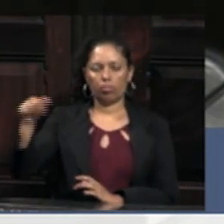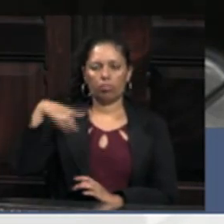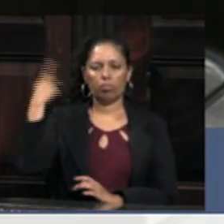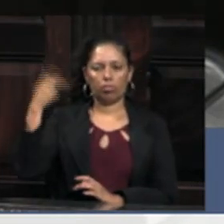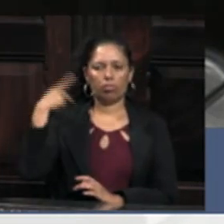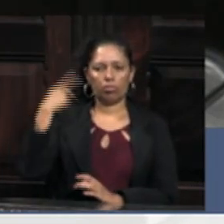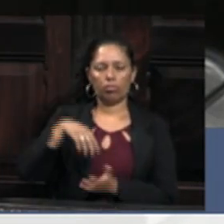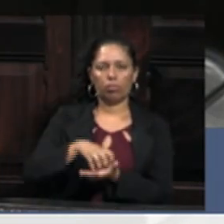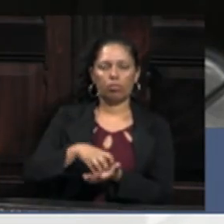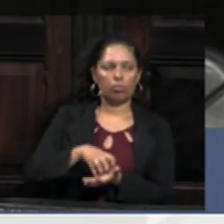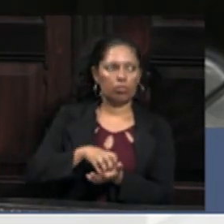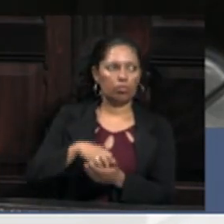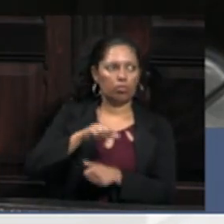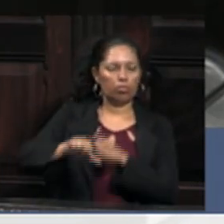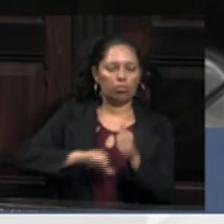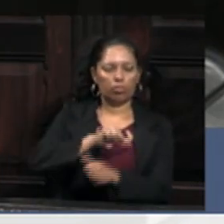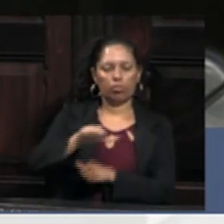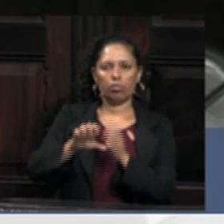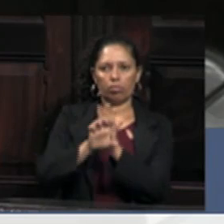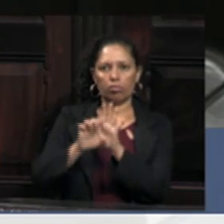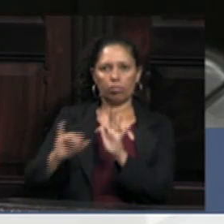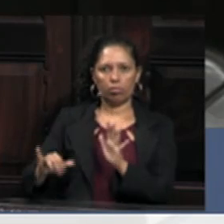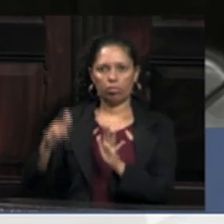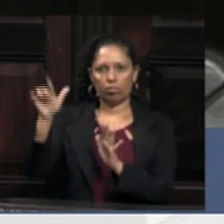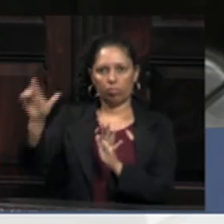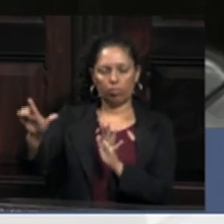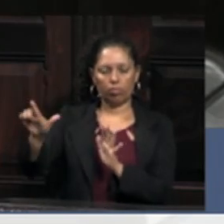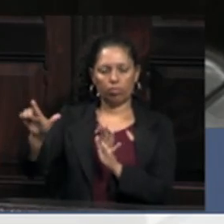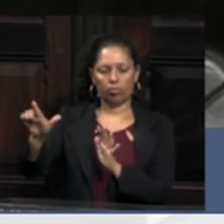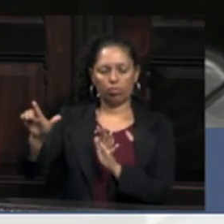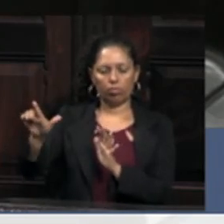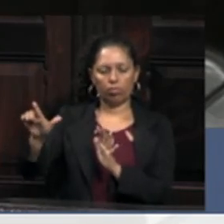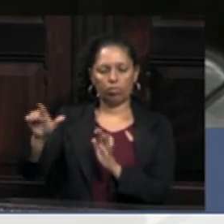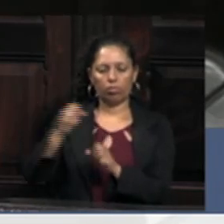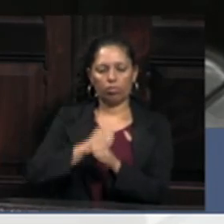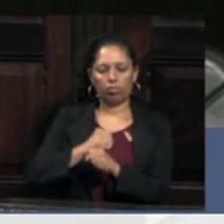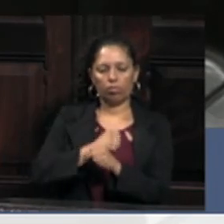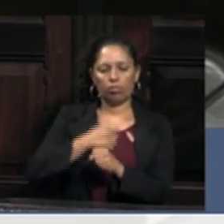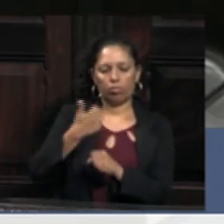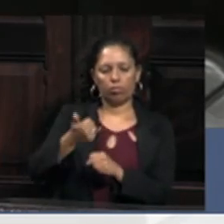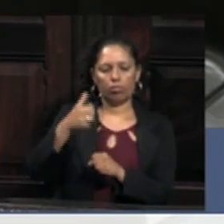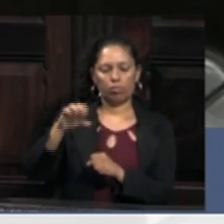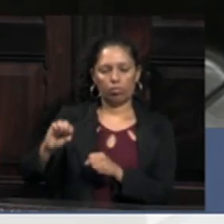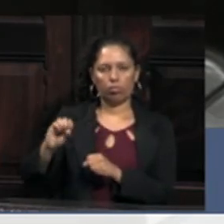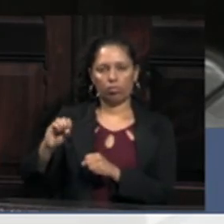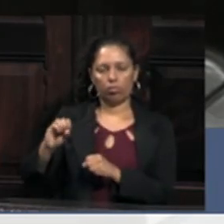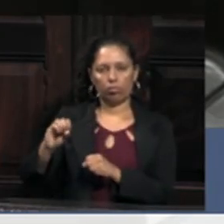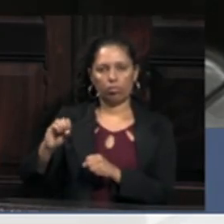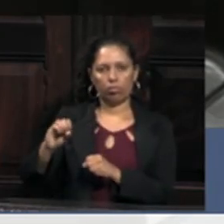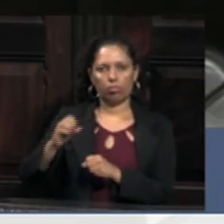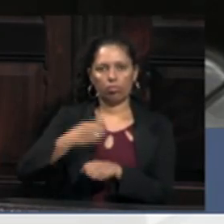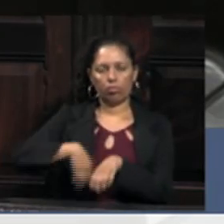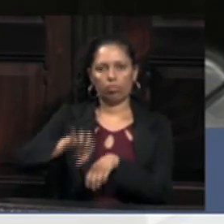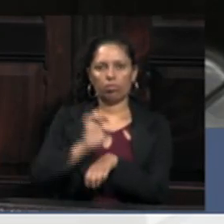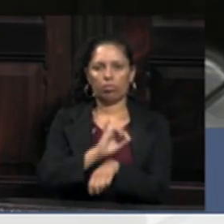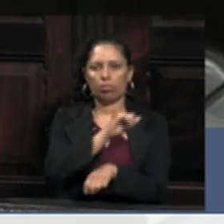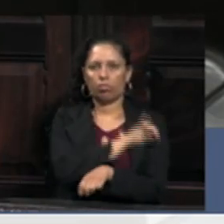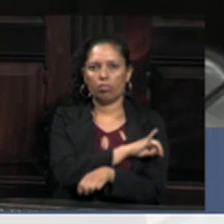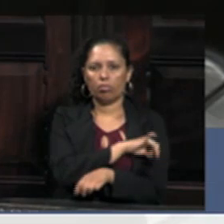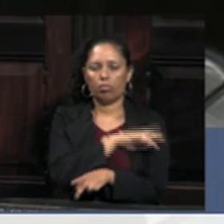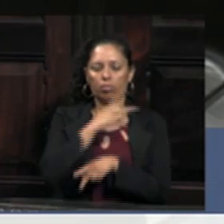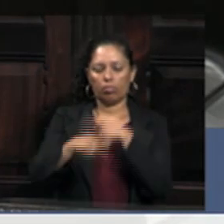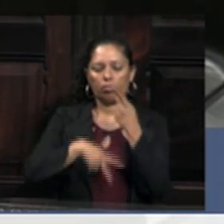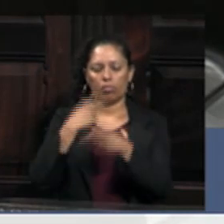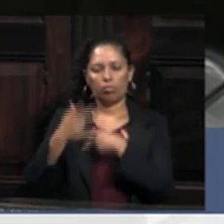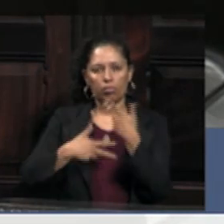Geraldo Pudim, que altera a lei 5.645, 6 de janeiro de 2010, incluindo o calendário oficial do Estado do Rio de Janeiro, Semana da Conscientização